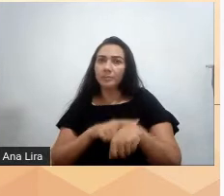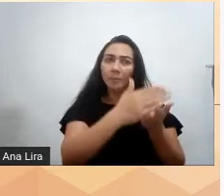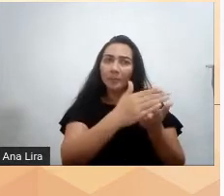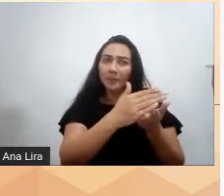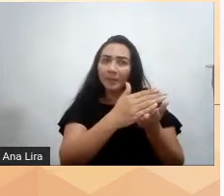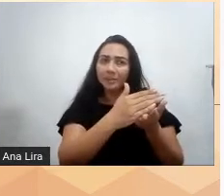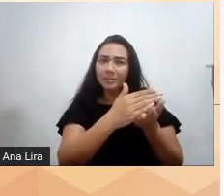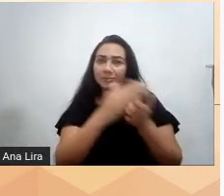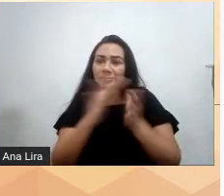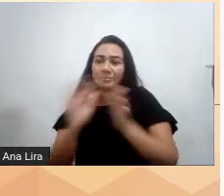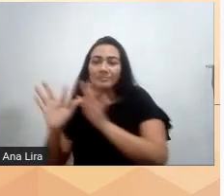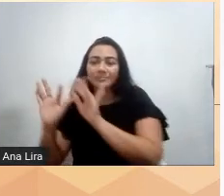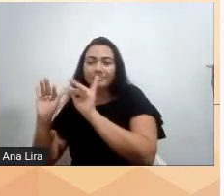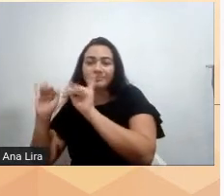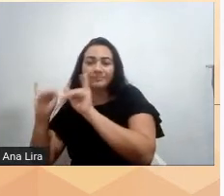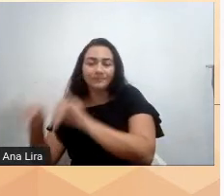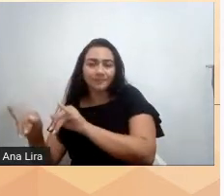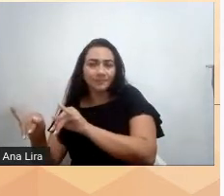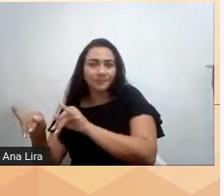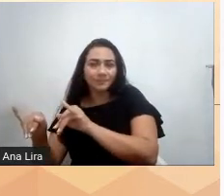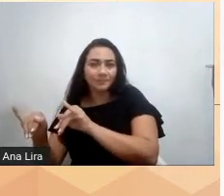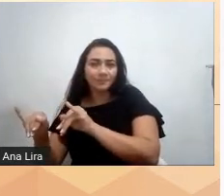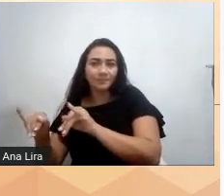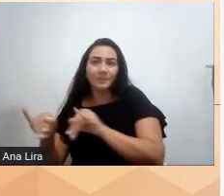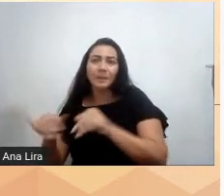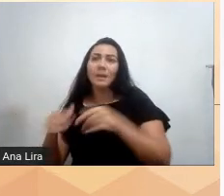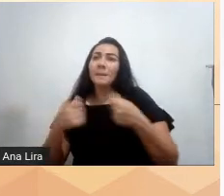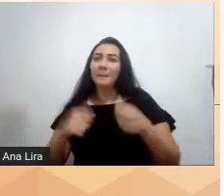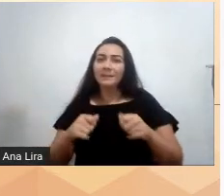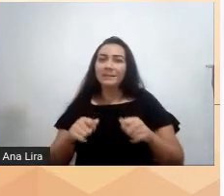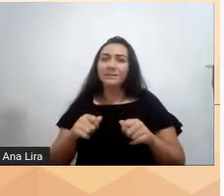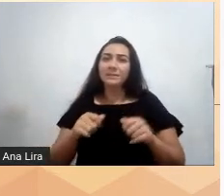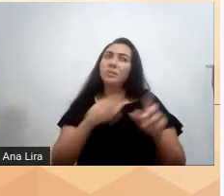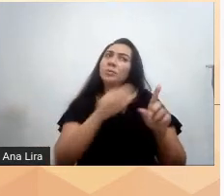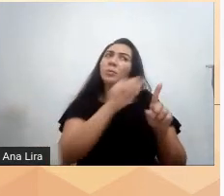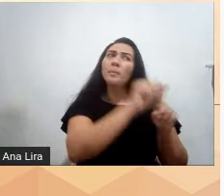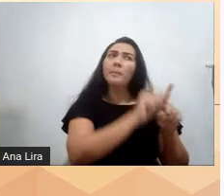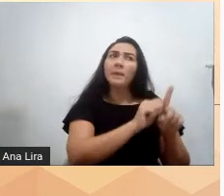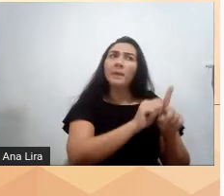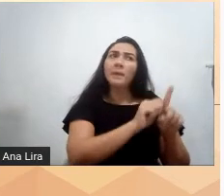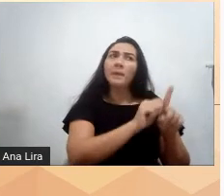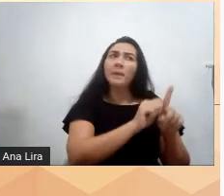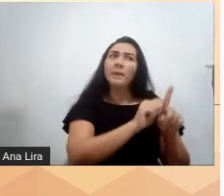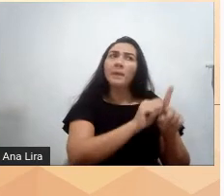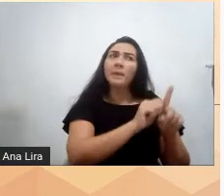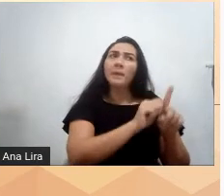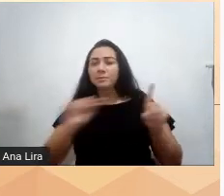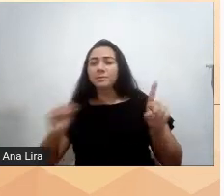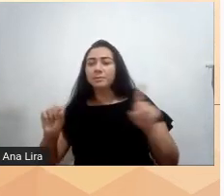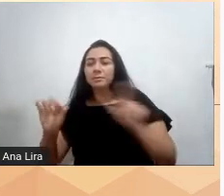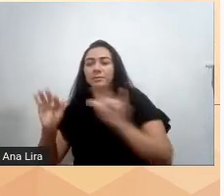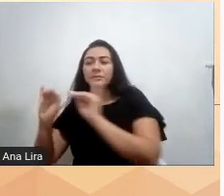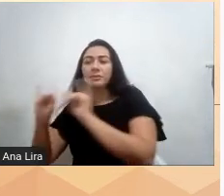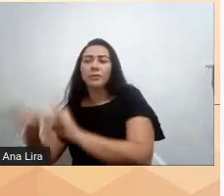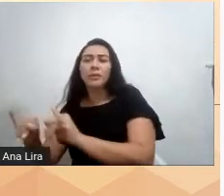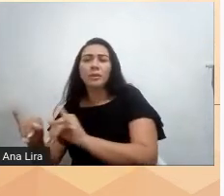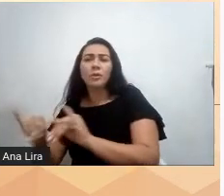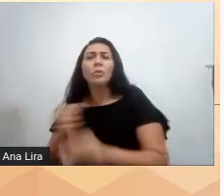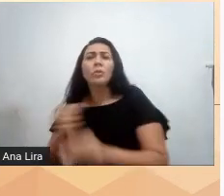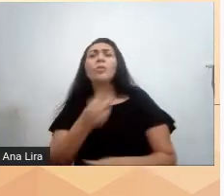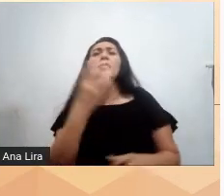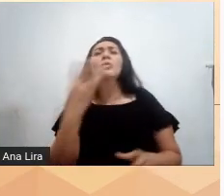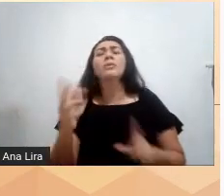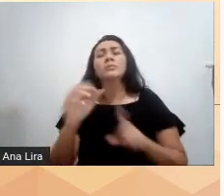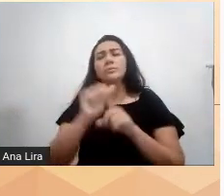existem projetos de ações continuadas, ou seja, eu escrevo um projeto em que ele vai durar durante um certo período, vamos supor que é durante um